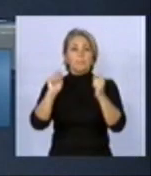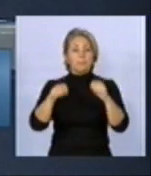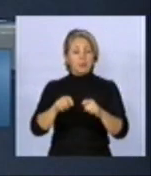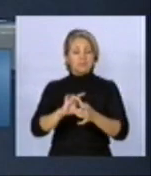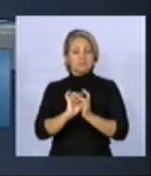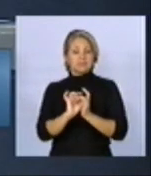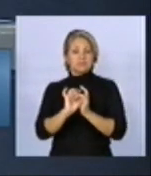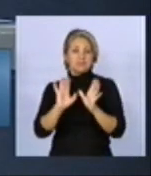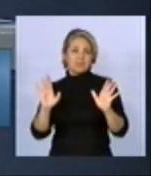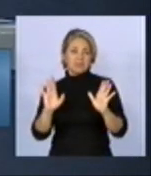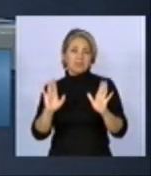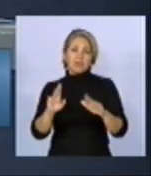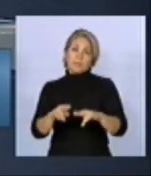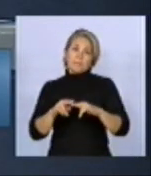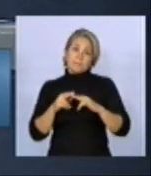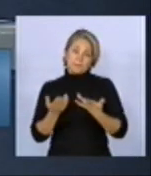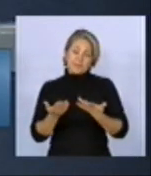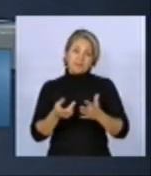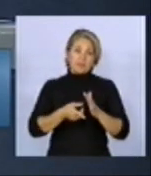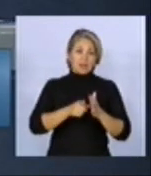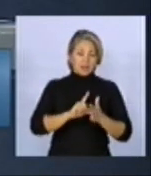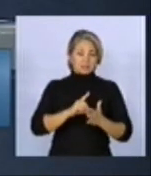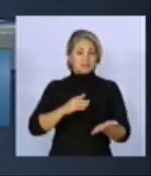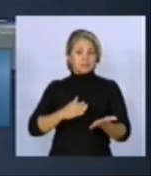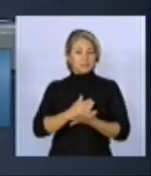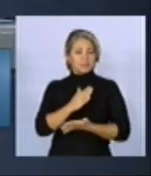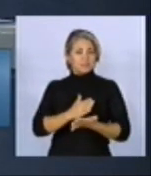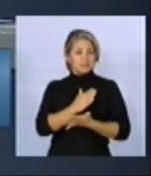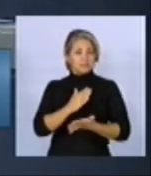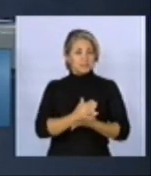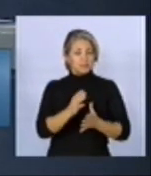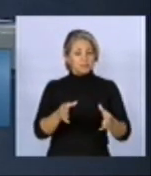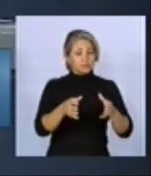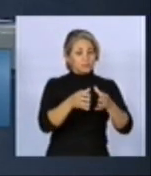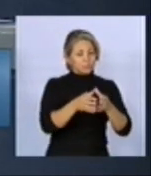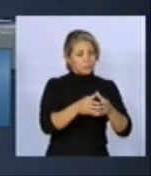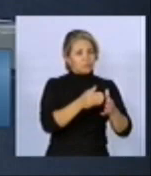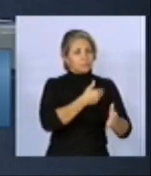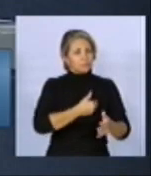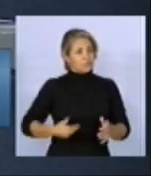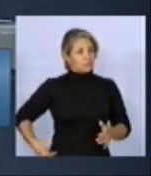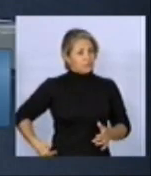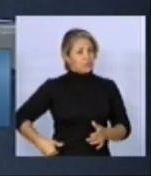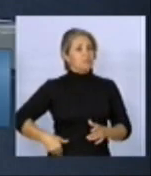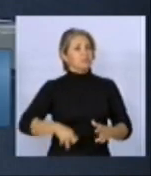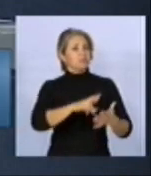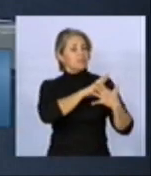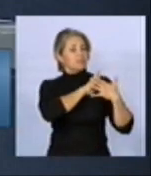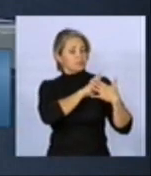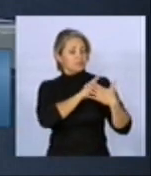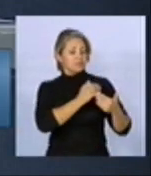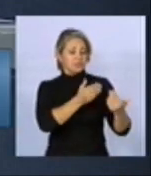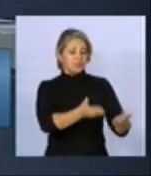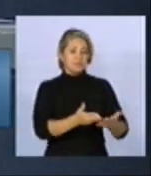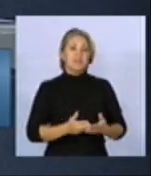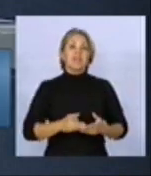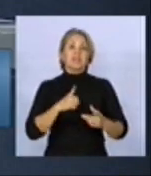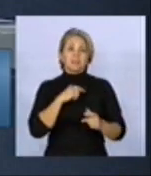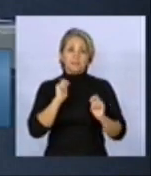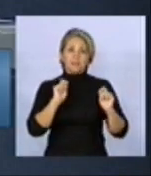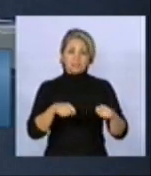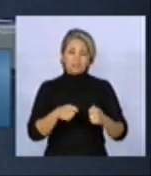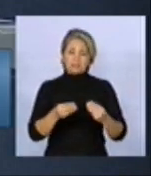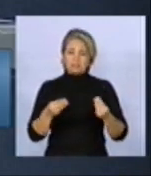autorizado mediante então a prévia aprovação do órgão Estadual ambiental competente né que seria quem teria